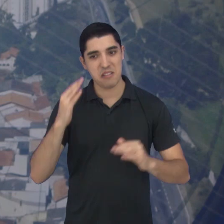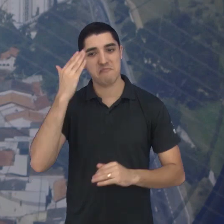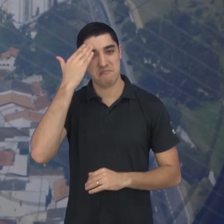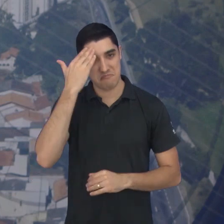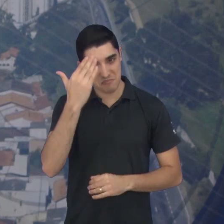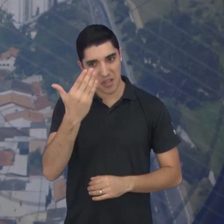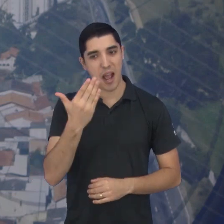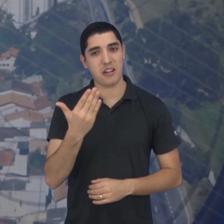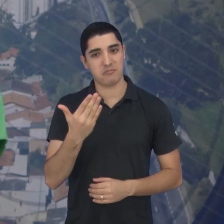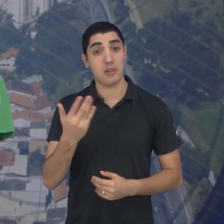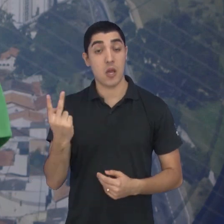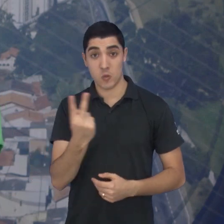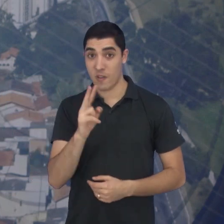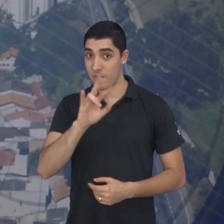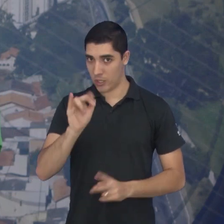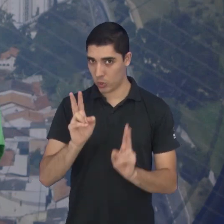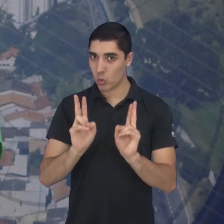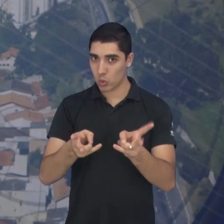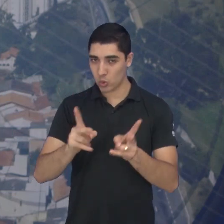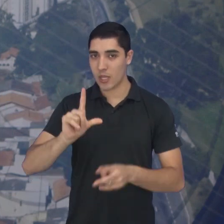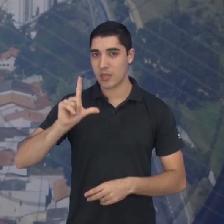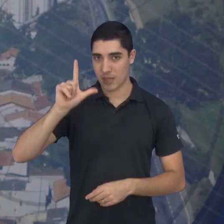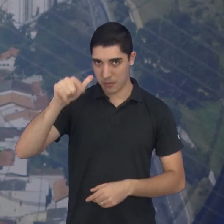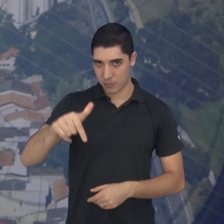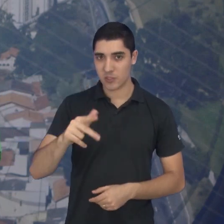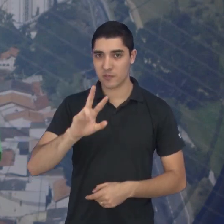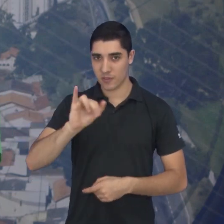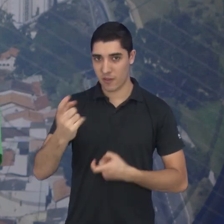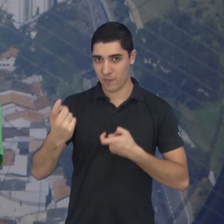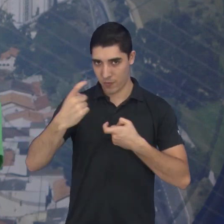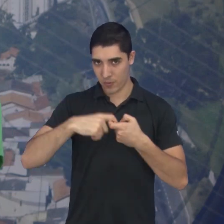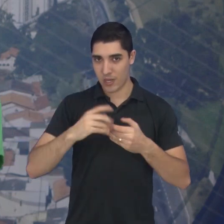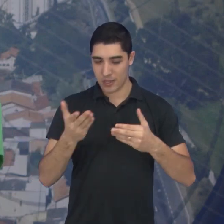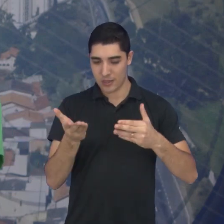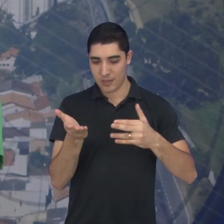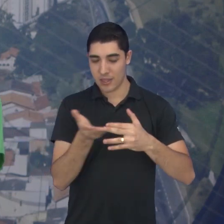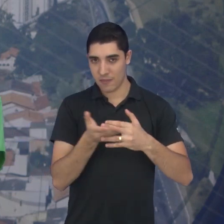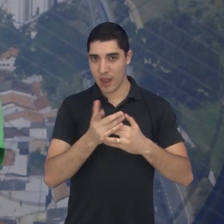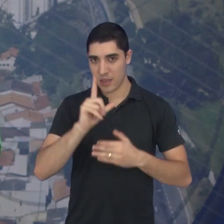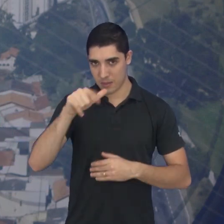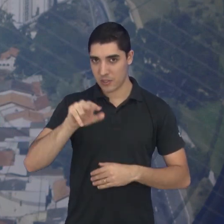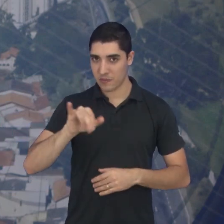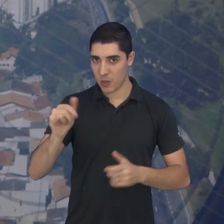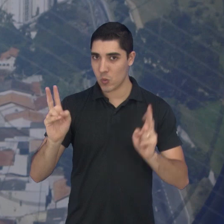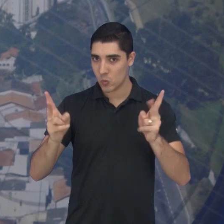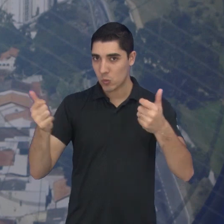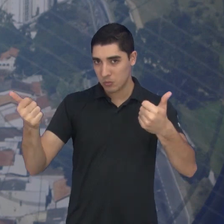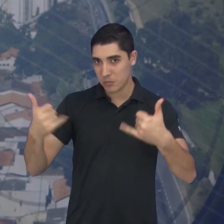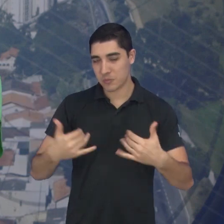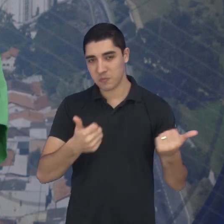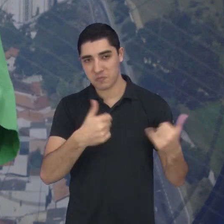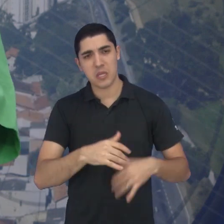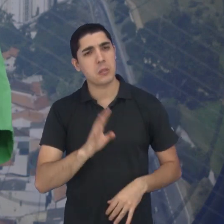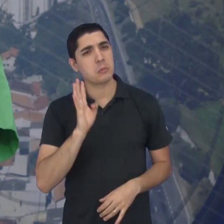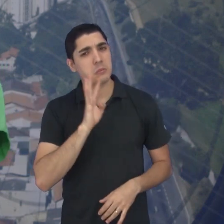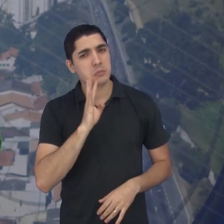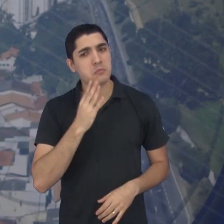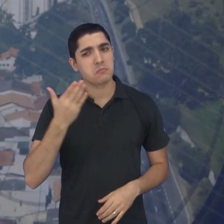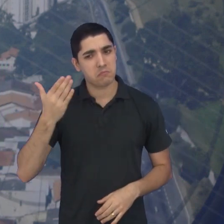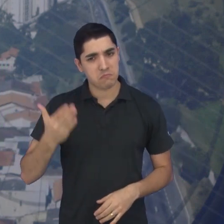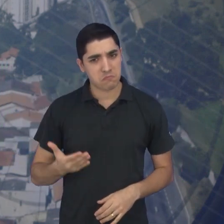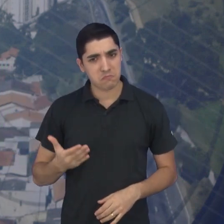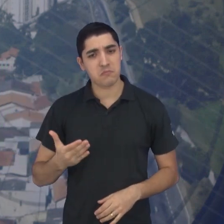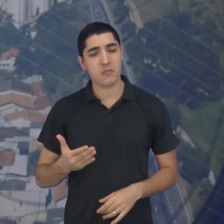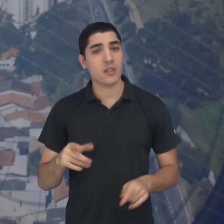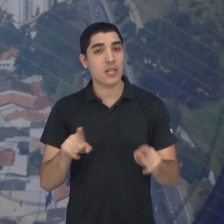meninas. Elas continuam com a gente, vão voltar no próximo bloco também. Muito legal a pontuação da Letícia, né? Inclusive